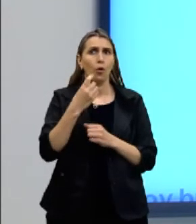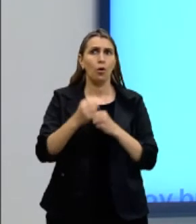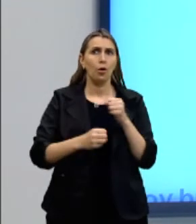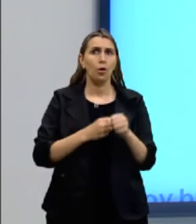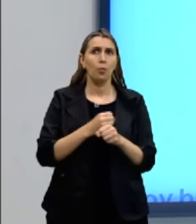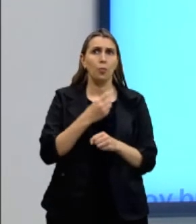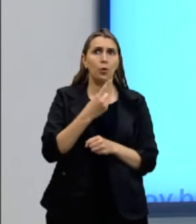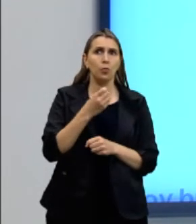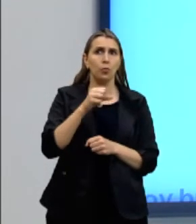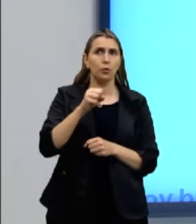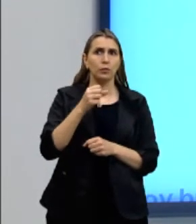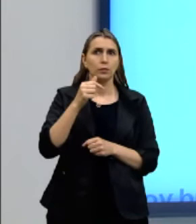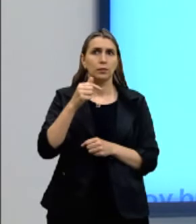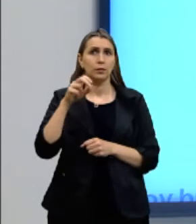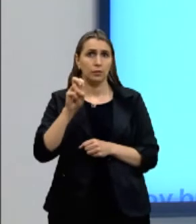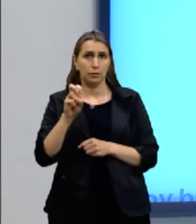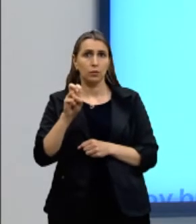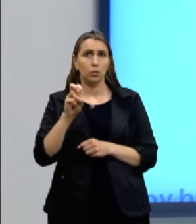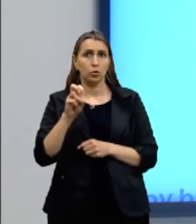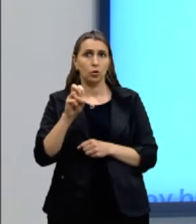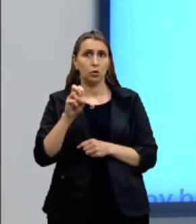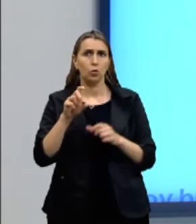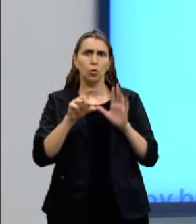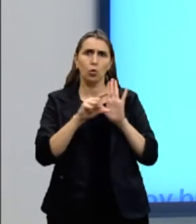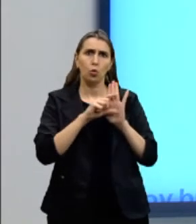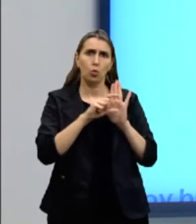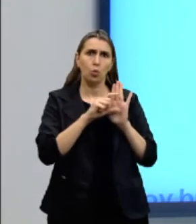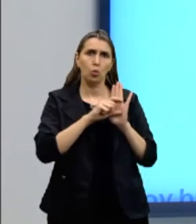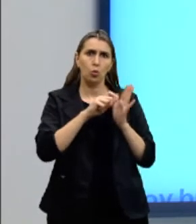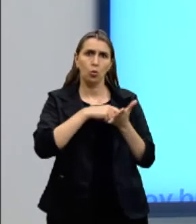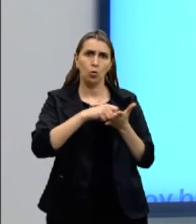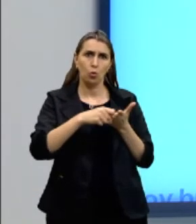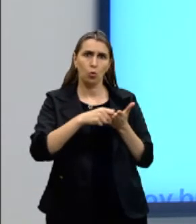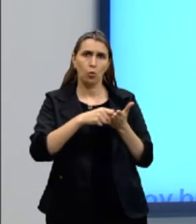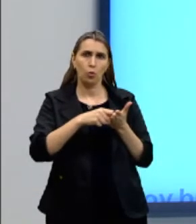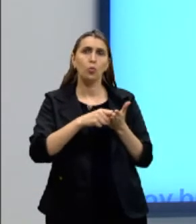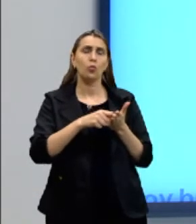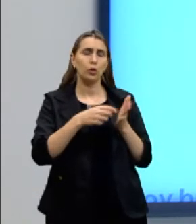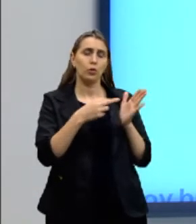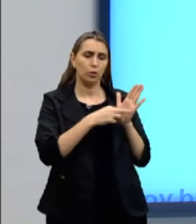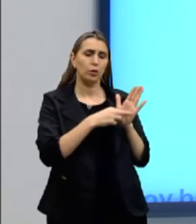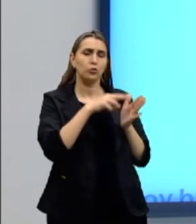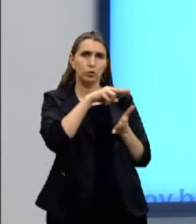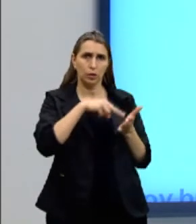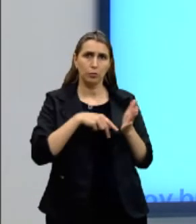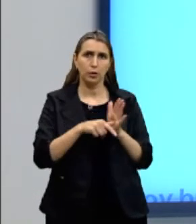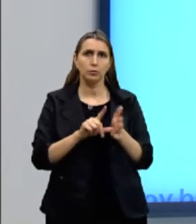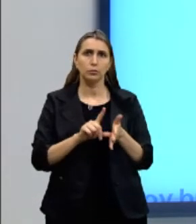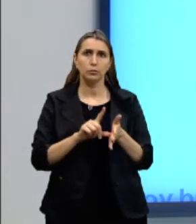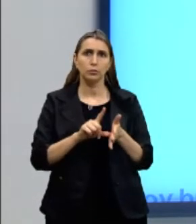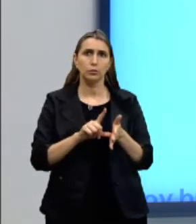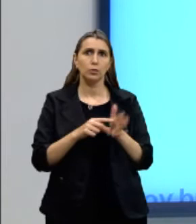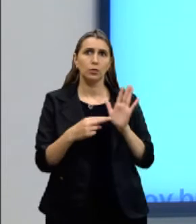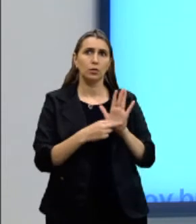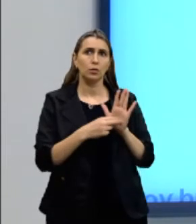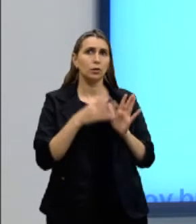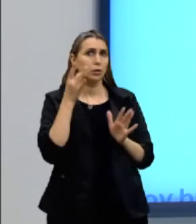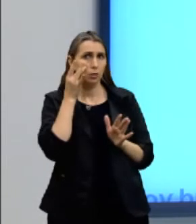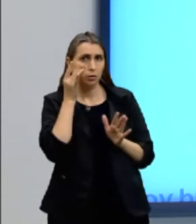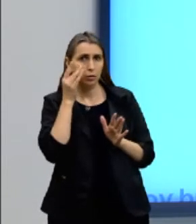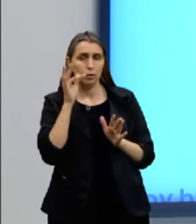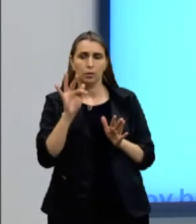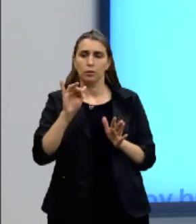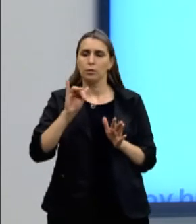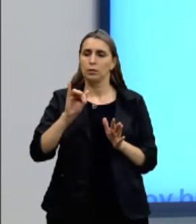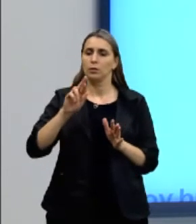em 1875 no fragmento transcrito que é o que a gente acabou de ler a presença de